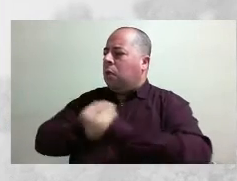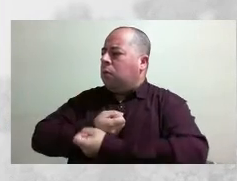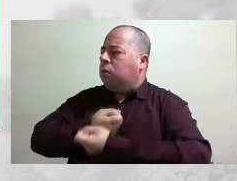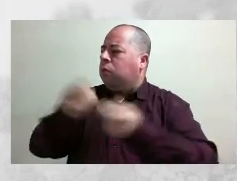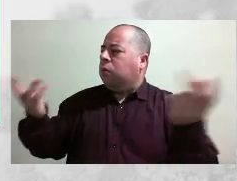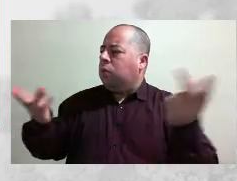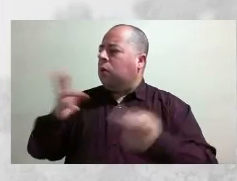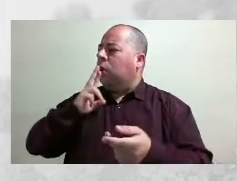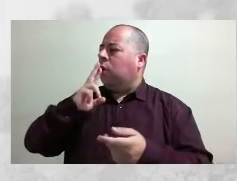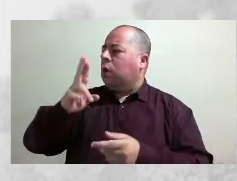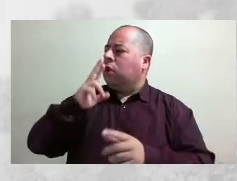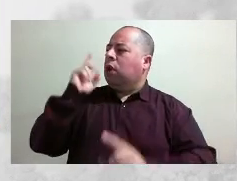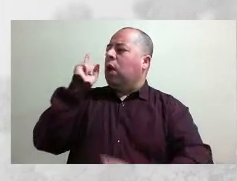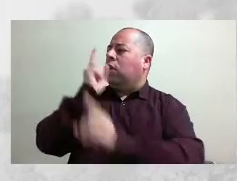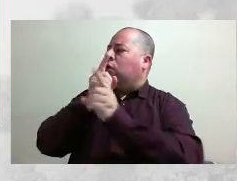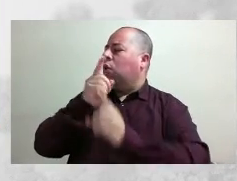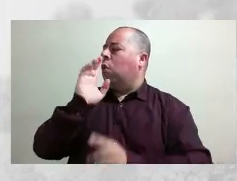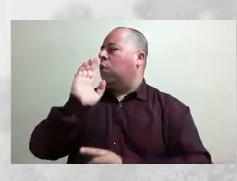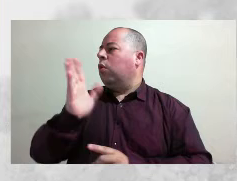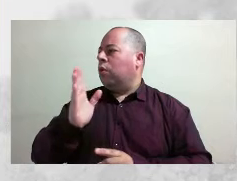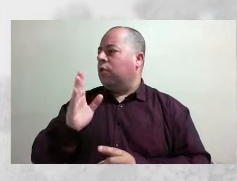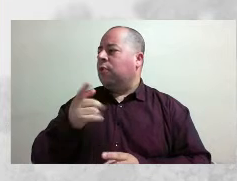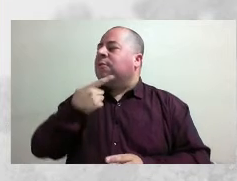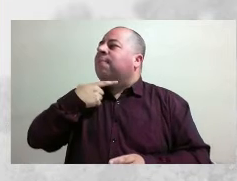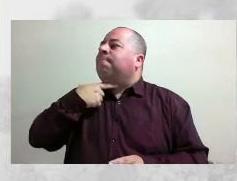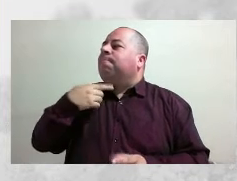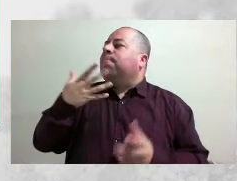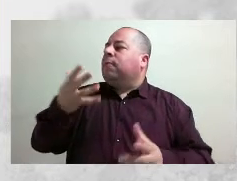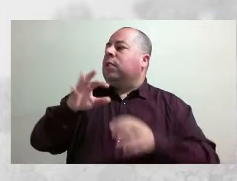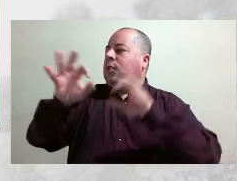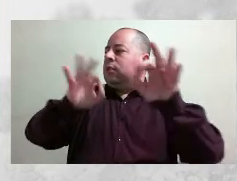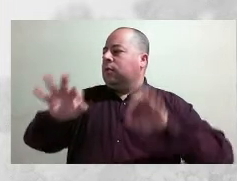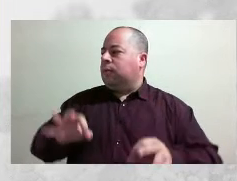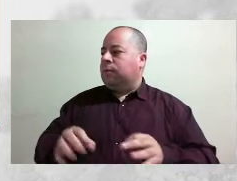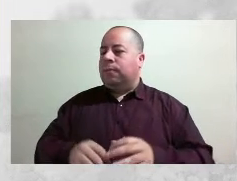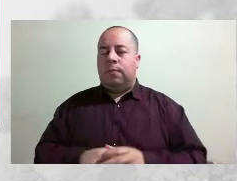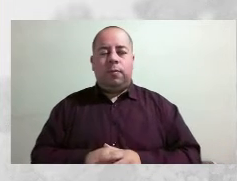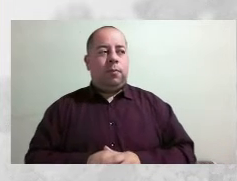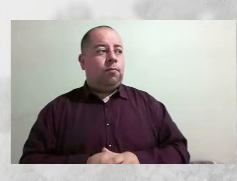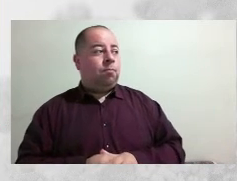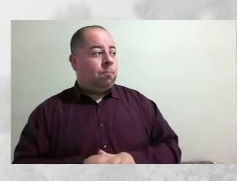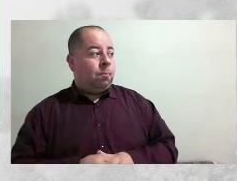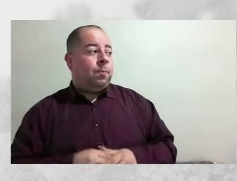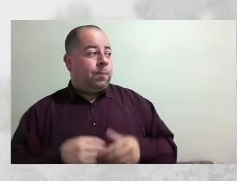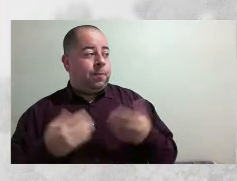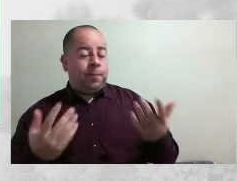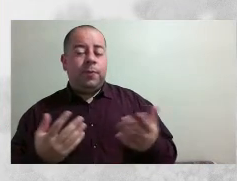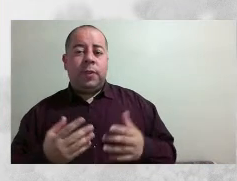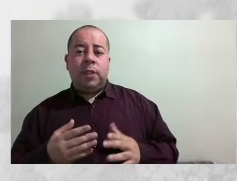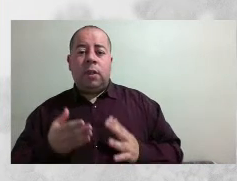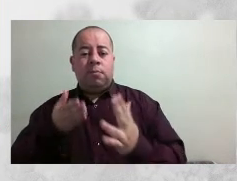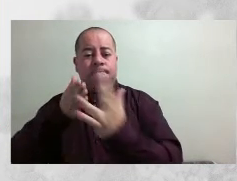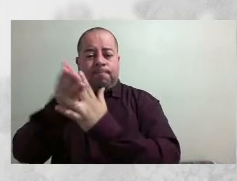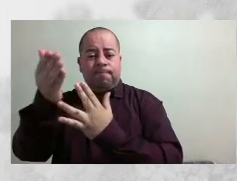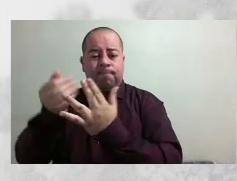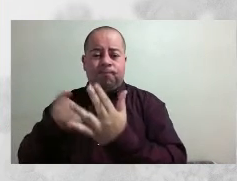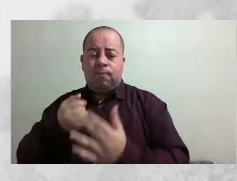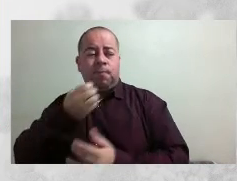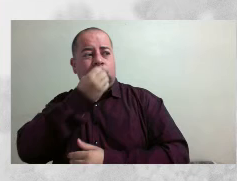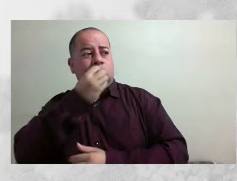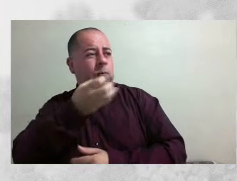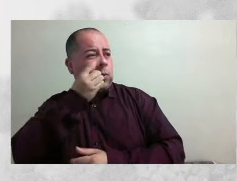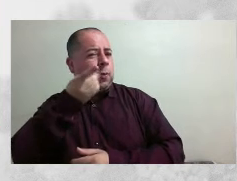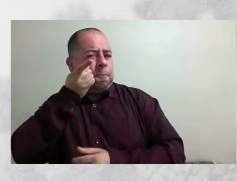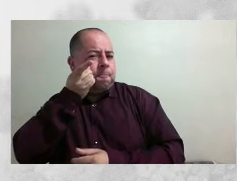poderia compartilhar os resultados já alcançados ou almejados por esse projeto? Então, nós temos feedbacks